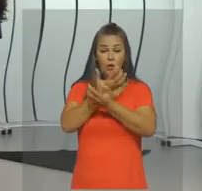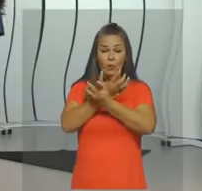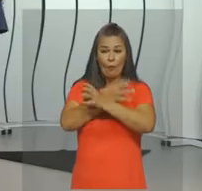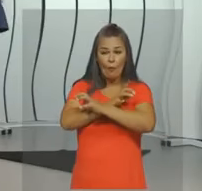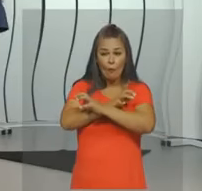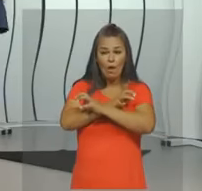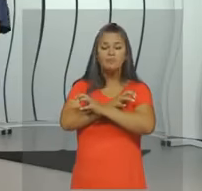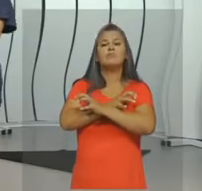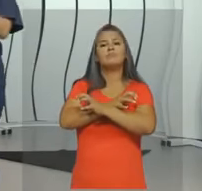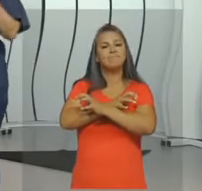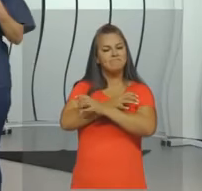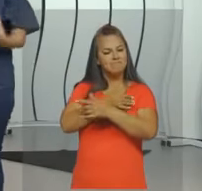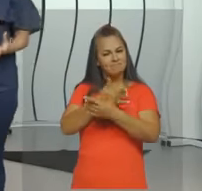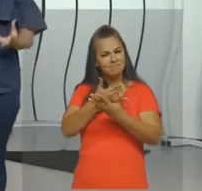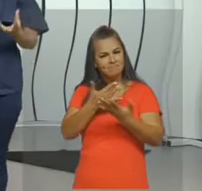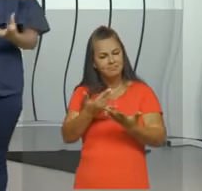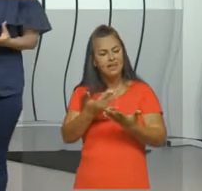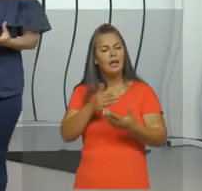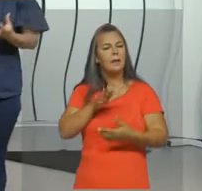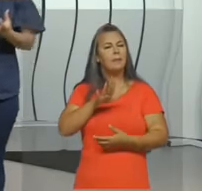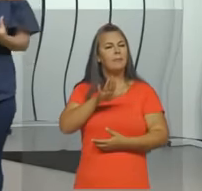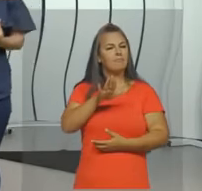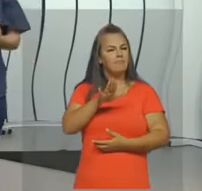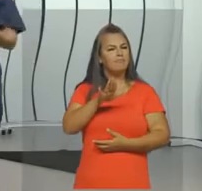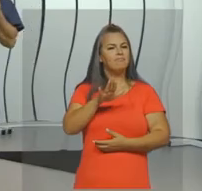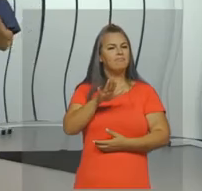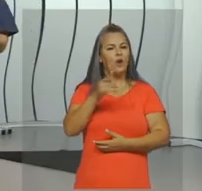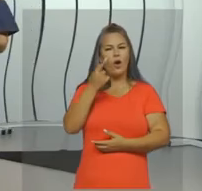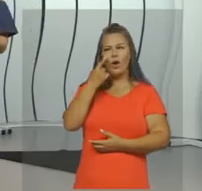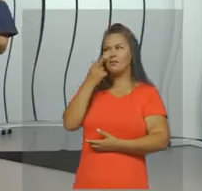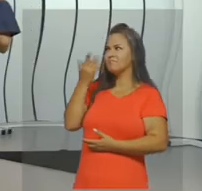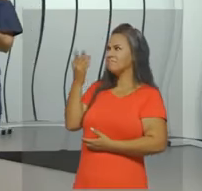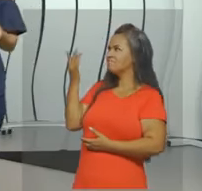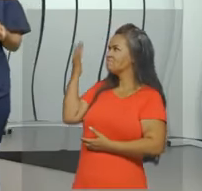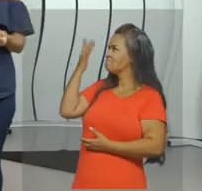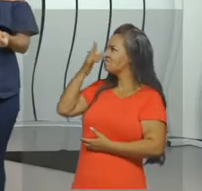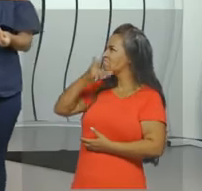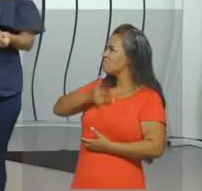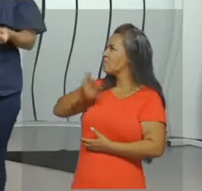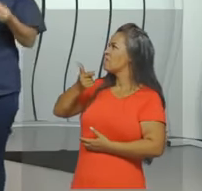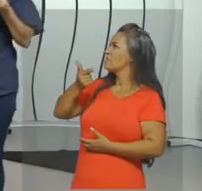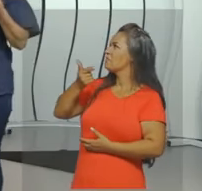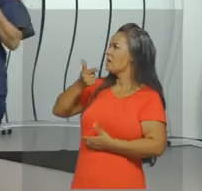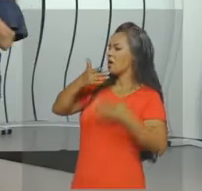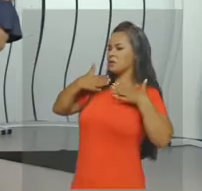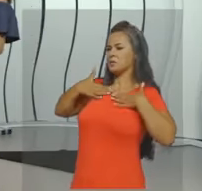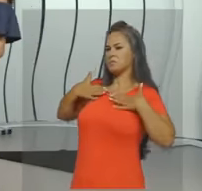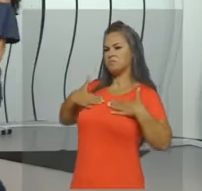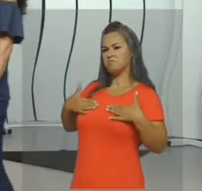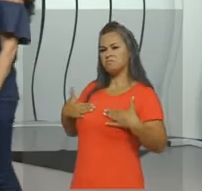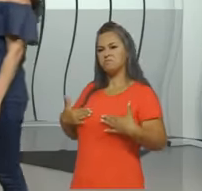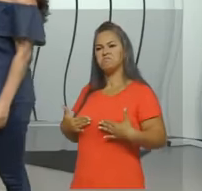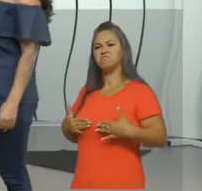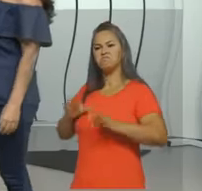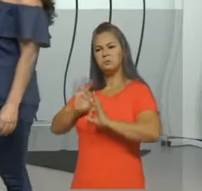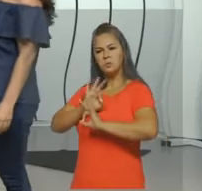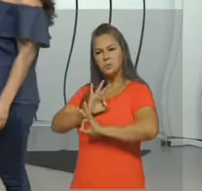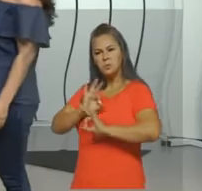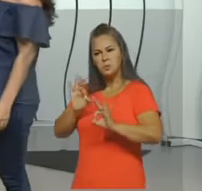aí, gente, é incrível quando você vê o corpo humano, é muito perfeito, né? É uma coisa,